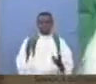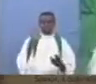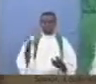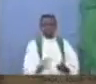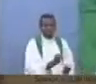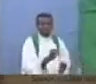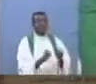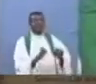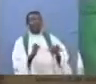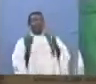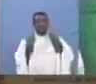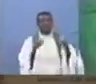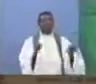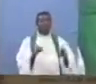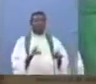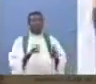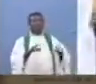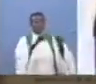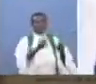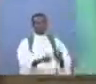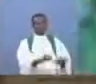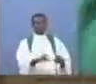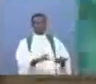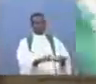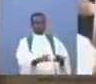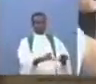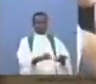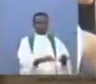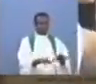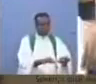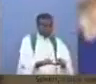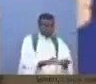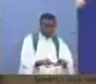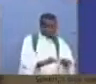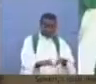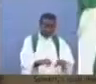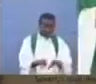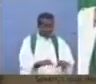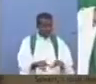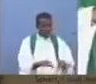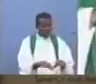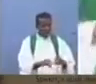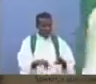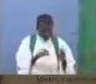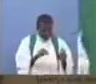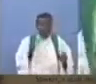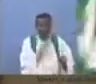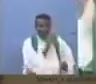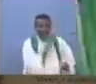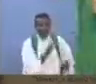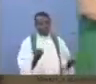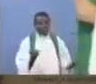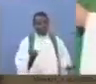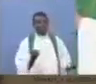está digitando, por exemplo, um texto no computador, o olho bate e a mão já escreve. A mão é capaz